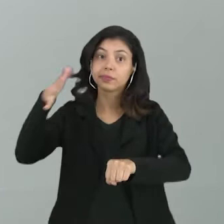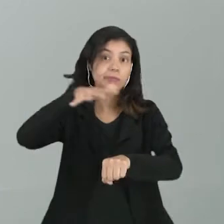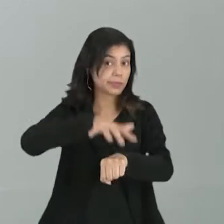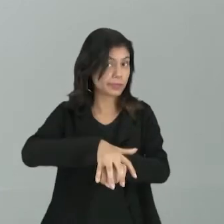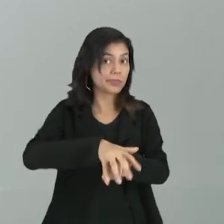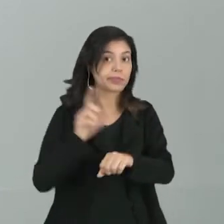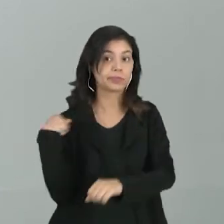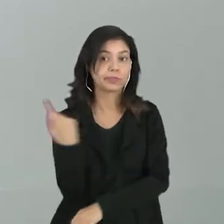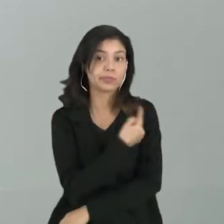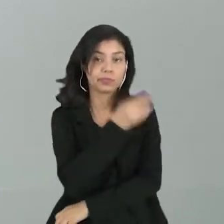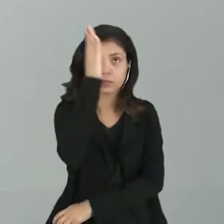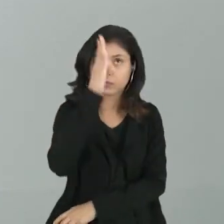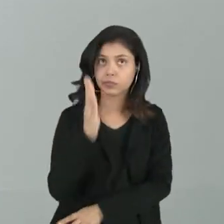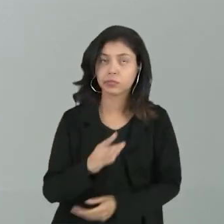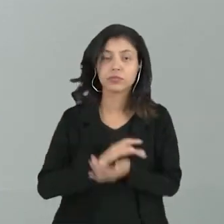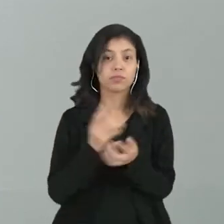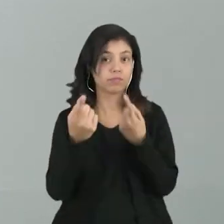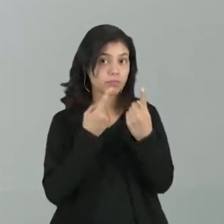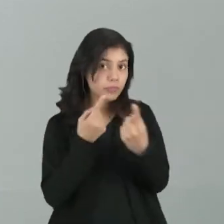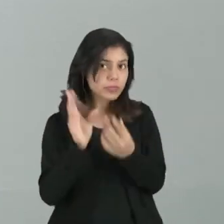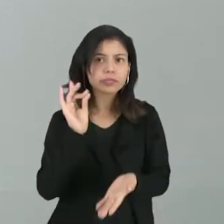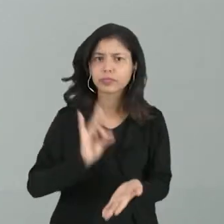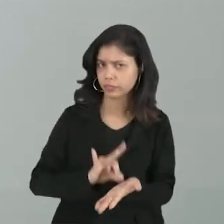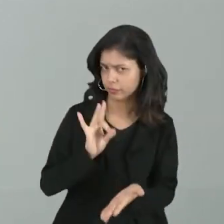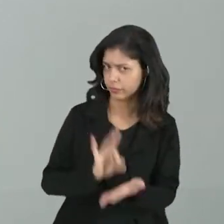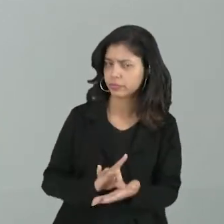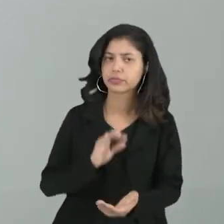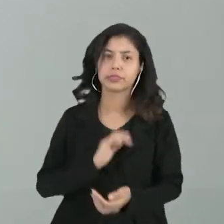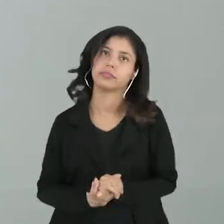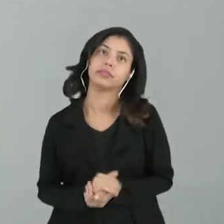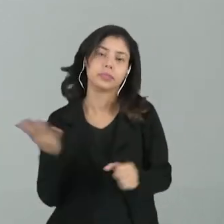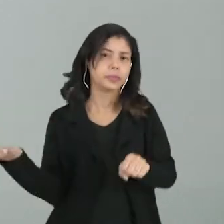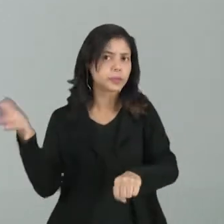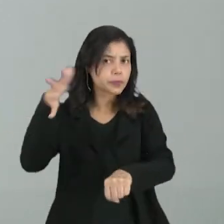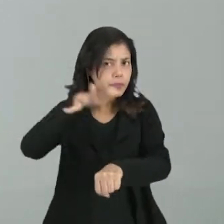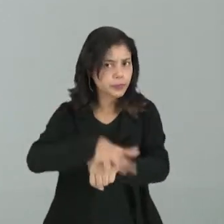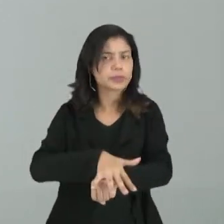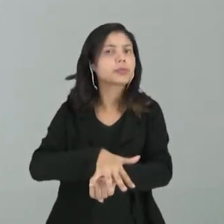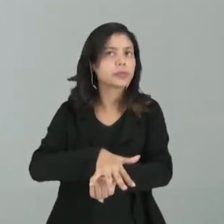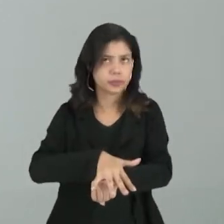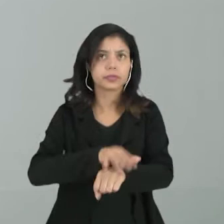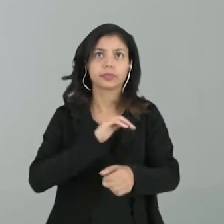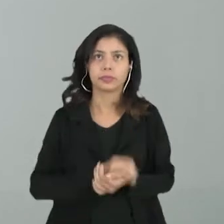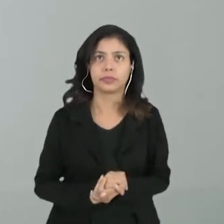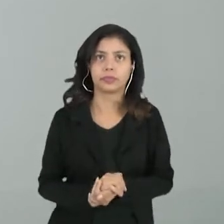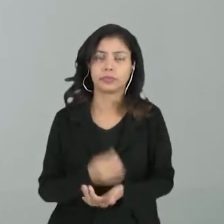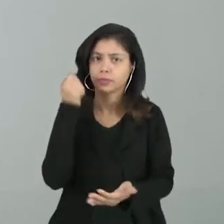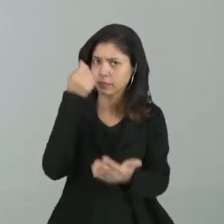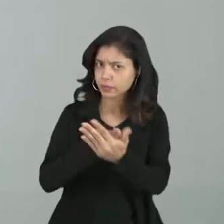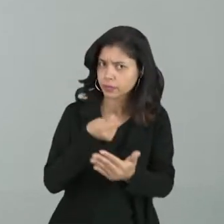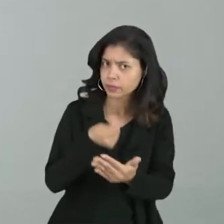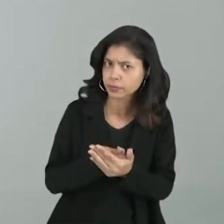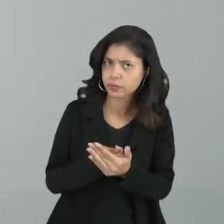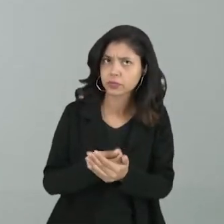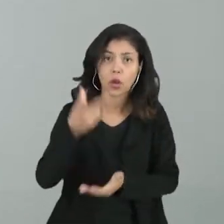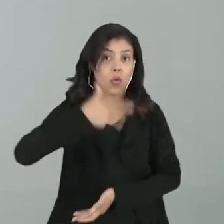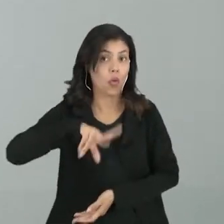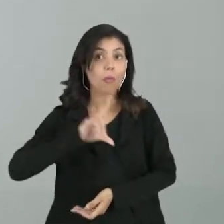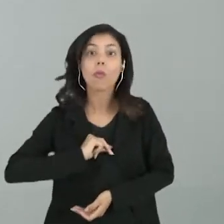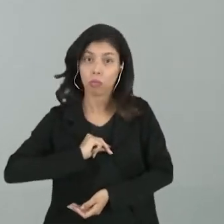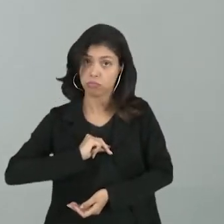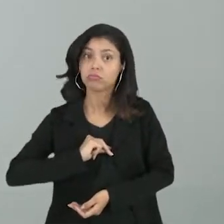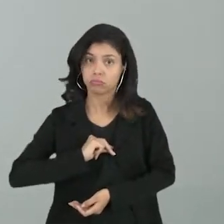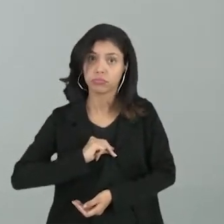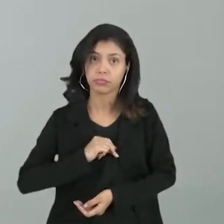Brasil. Hoje nós vamos discutir de fato a colonização e essa decisão de Portugal de,